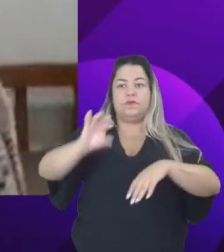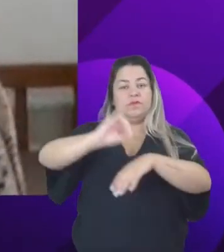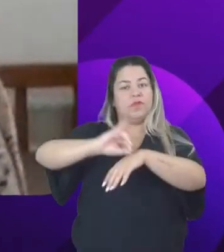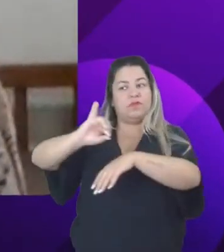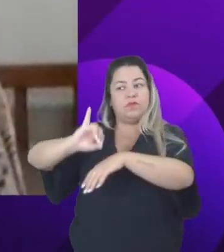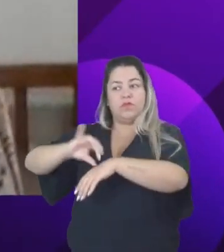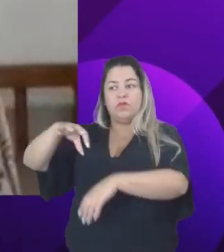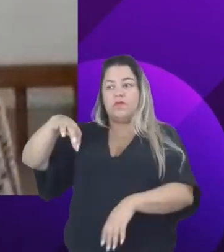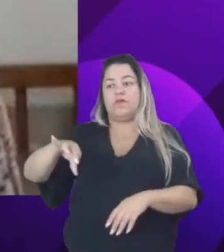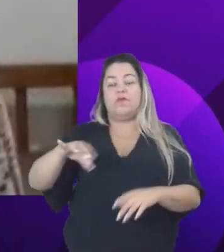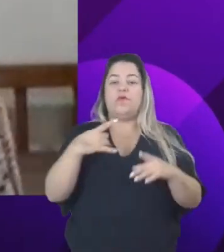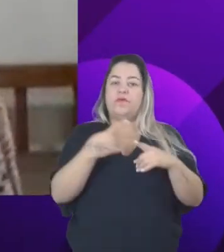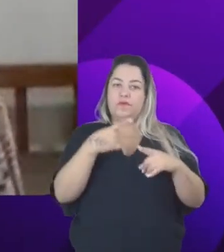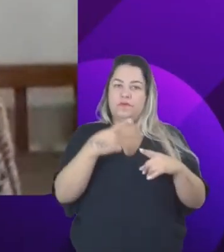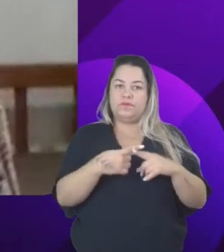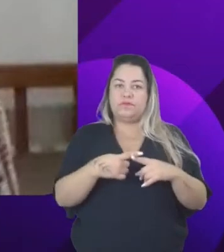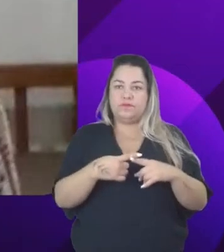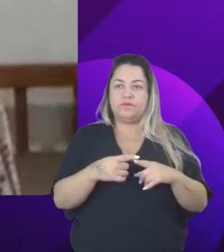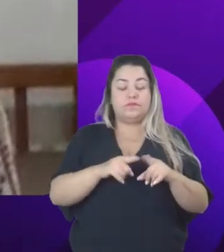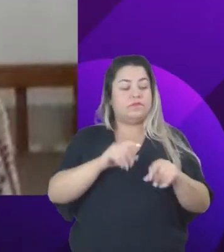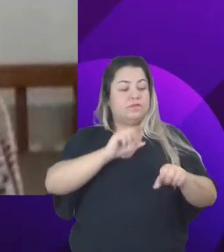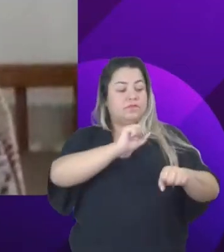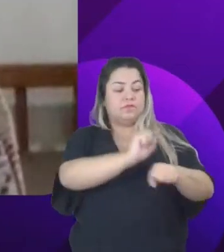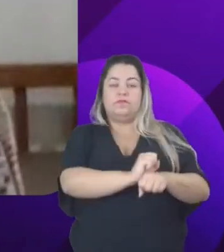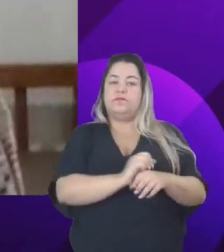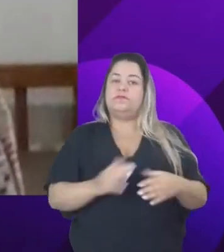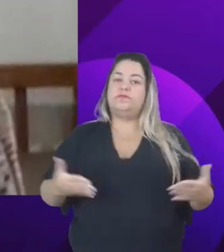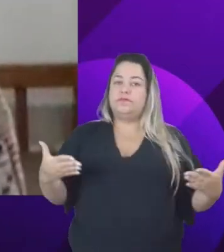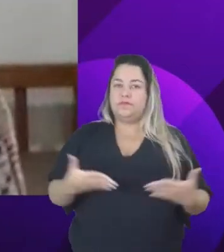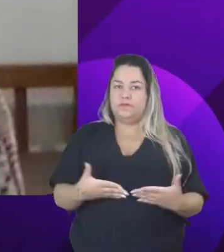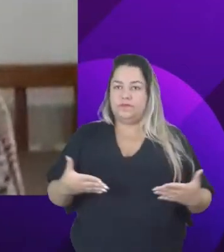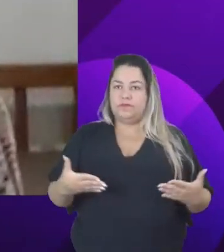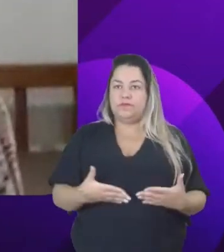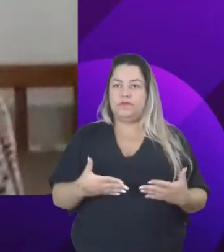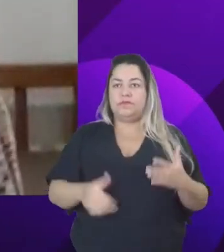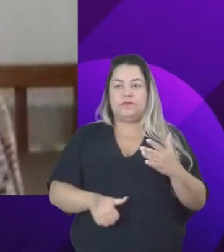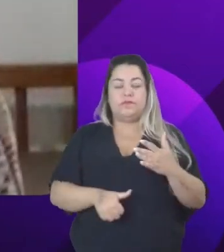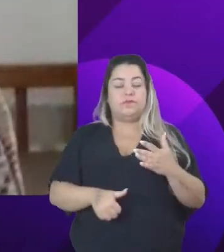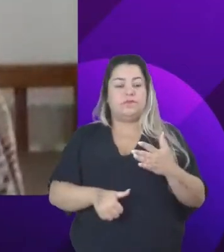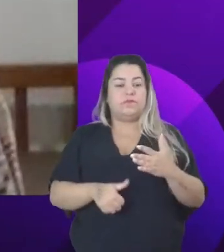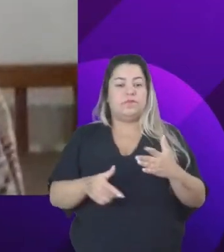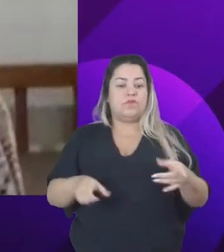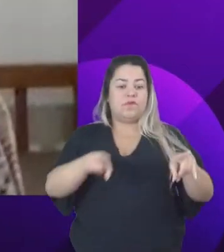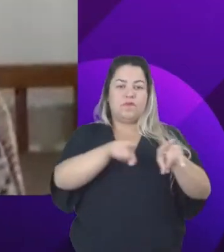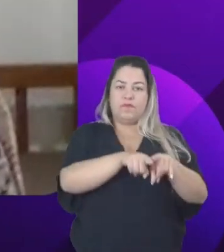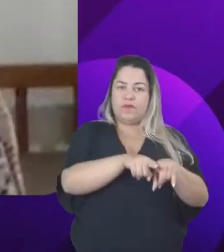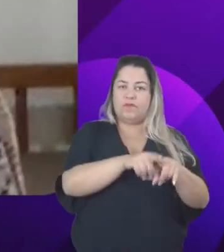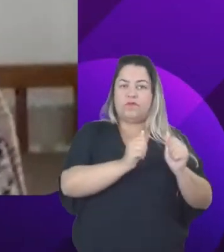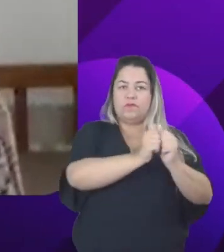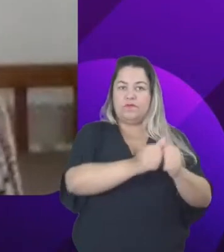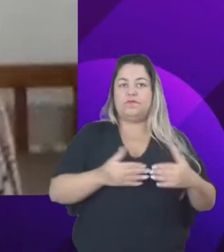capitais. Por quê? Por conta dessa interrupção. Então, agora, por meio de uma parceria com